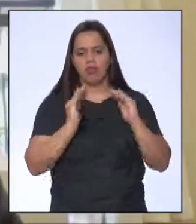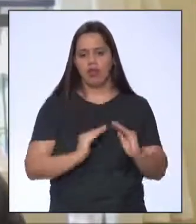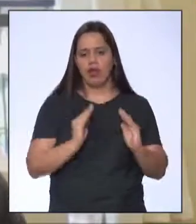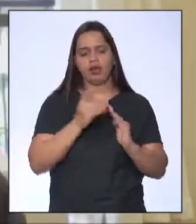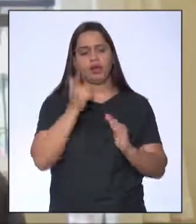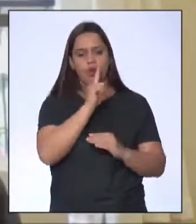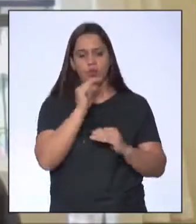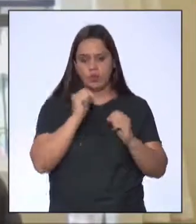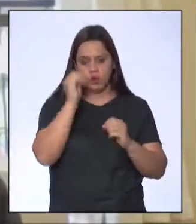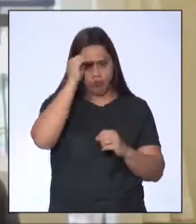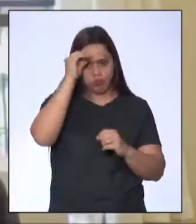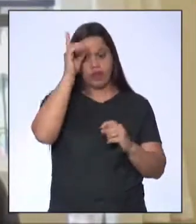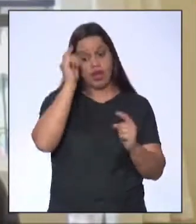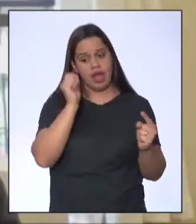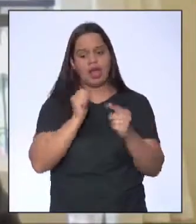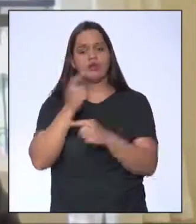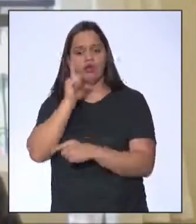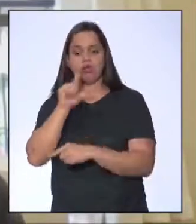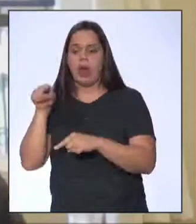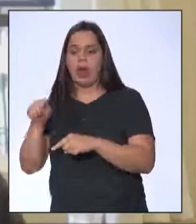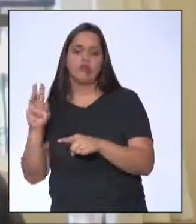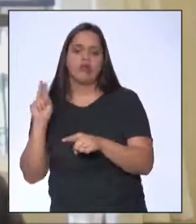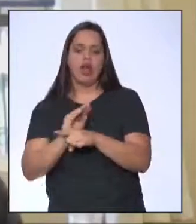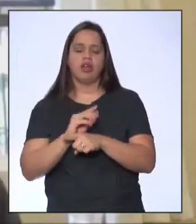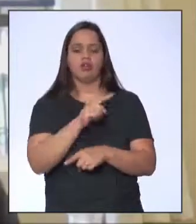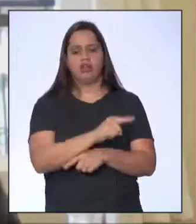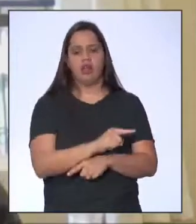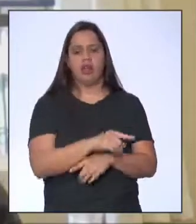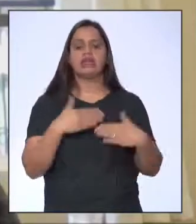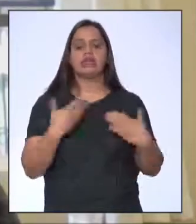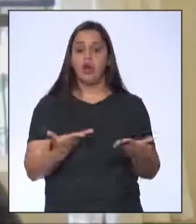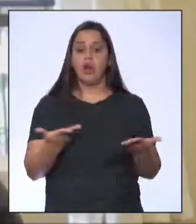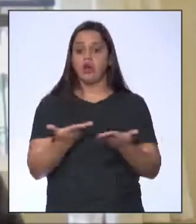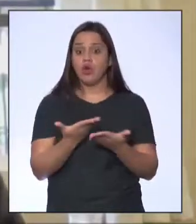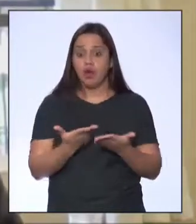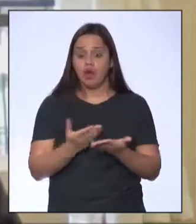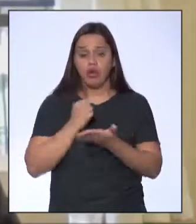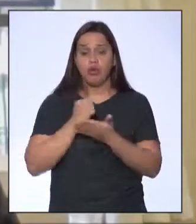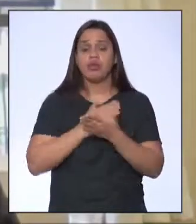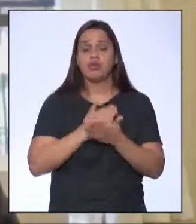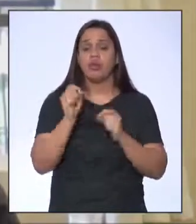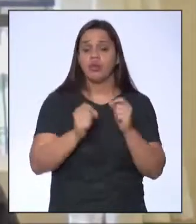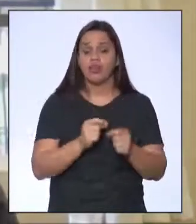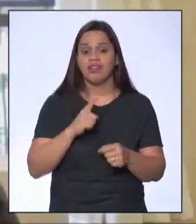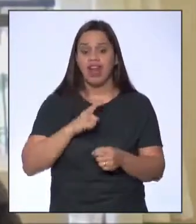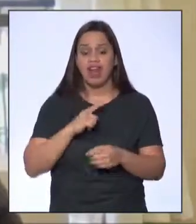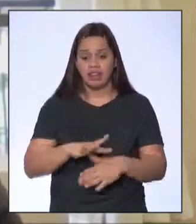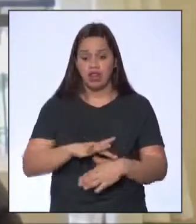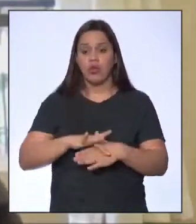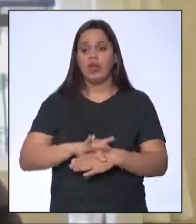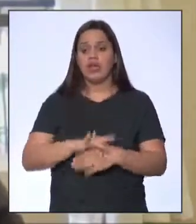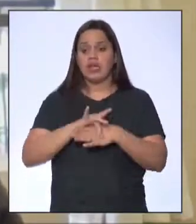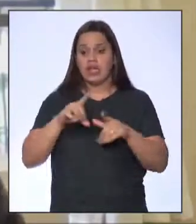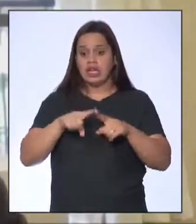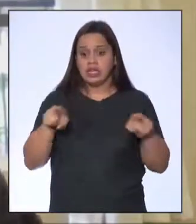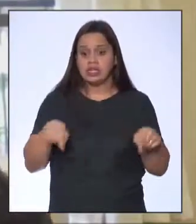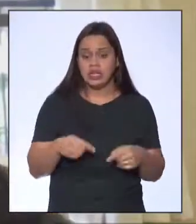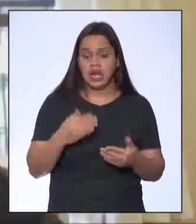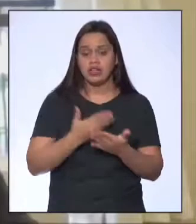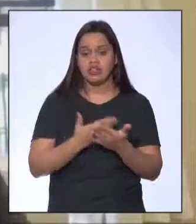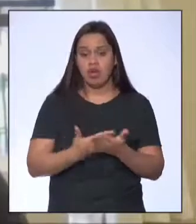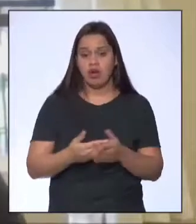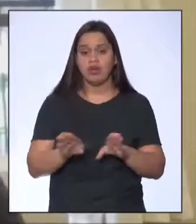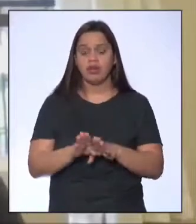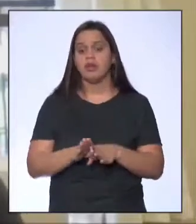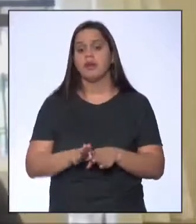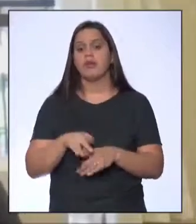efetiva, agora entra realmente, cadê o Grêmio Estudantil, cadê os líderes de sala de aula, cadê o protagonismo dele tem que